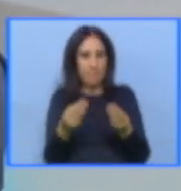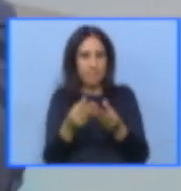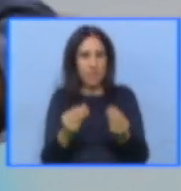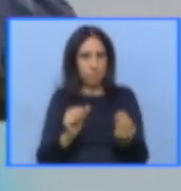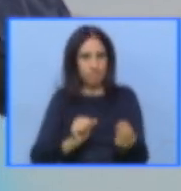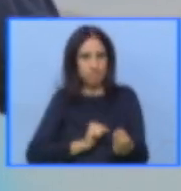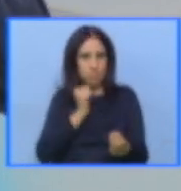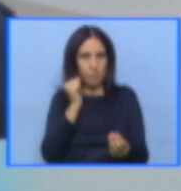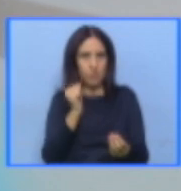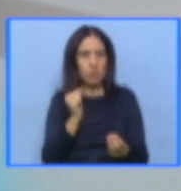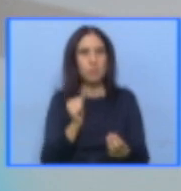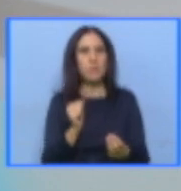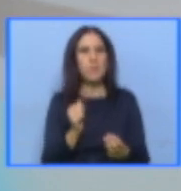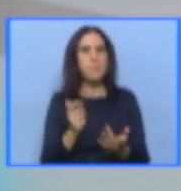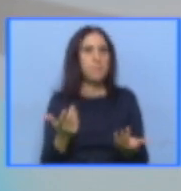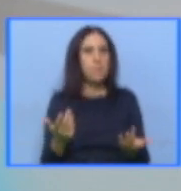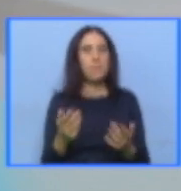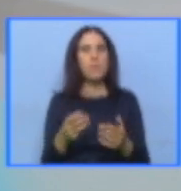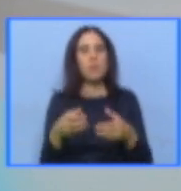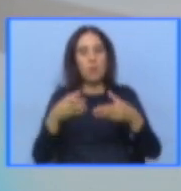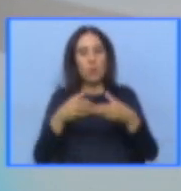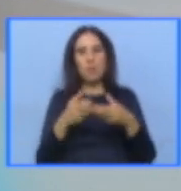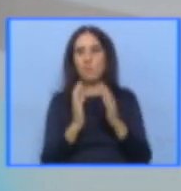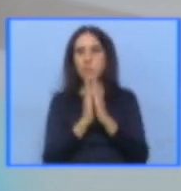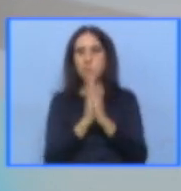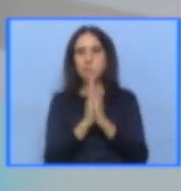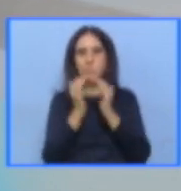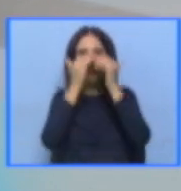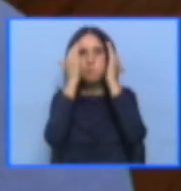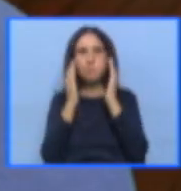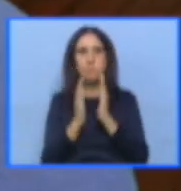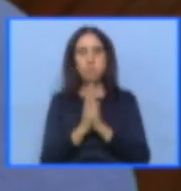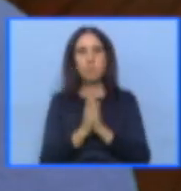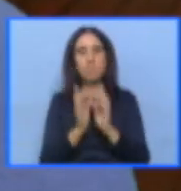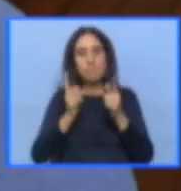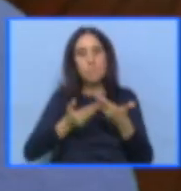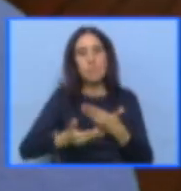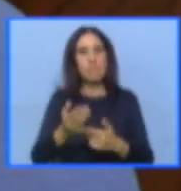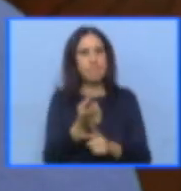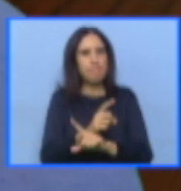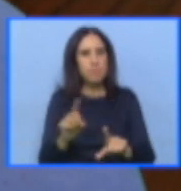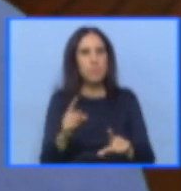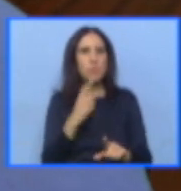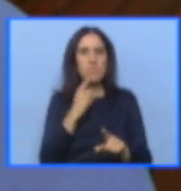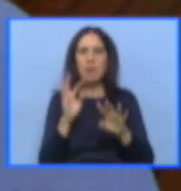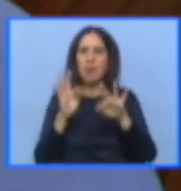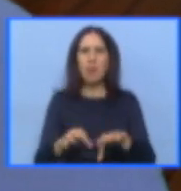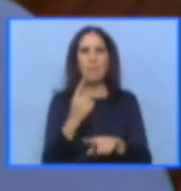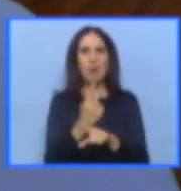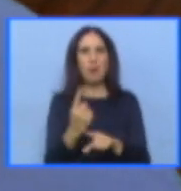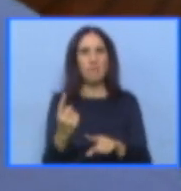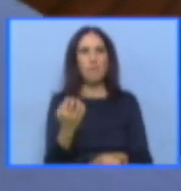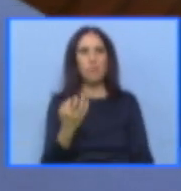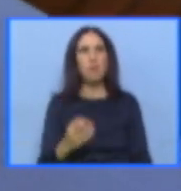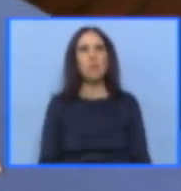confiscados, as ordens religiosas proibidas de se implementar. Ou seja, vamos acabar com isto. E depois chegamos